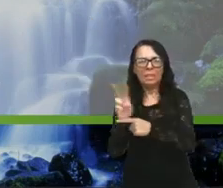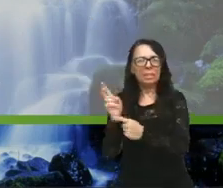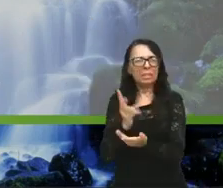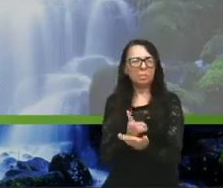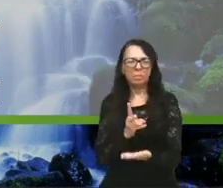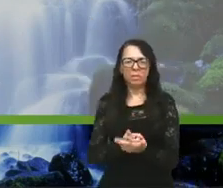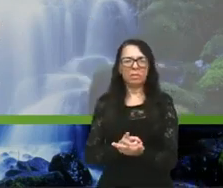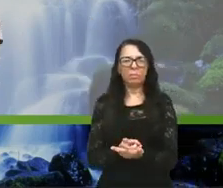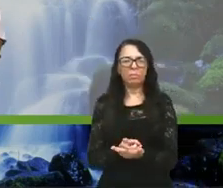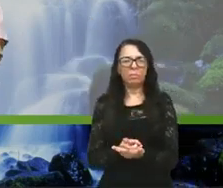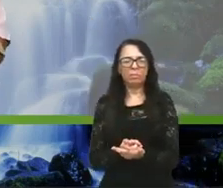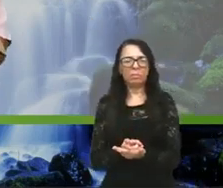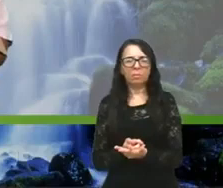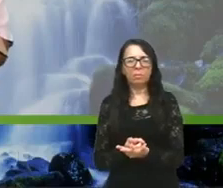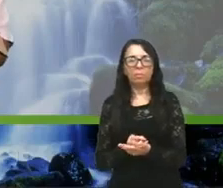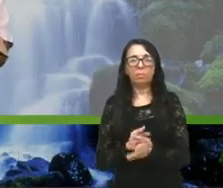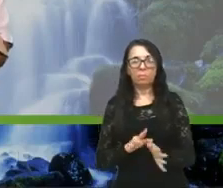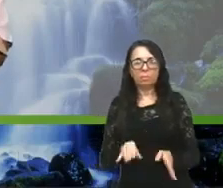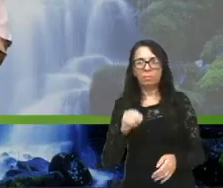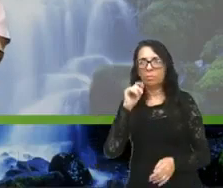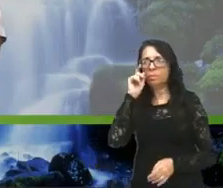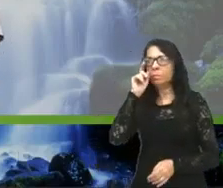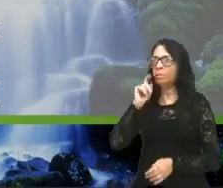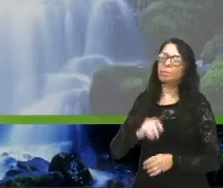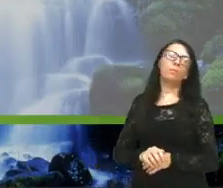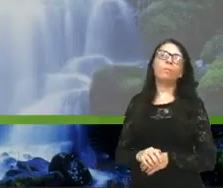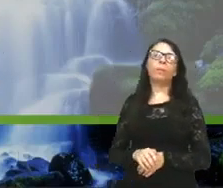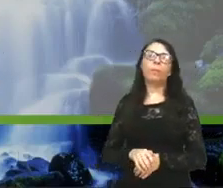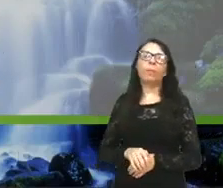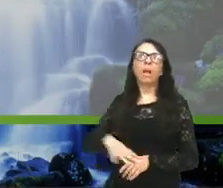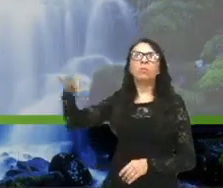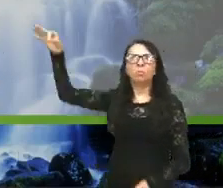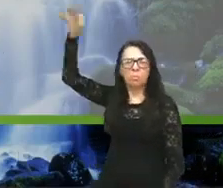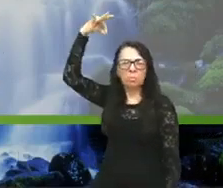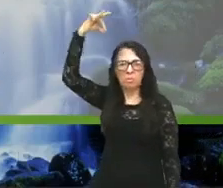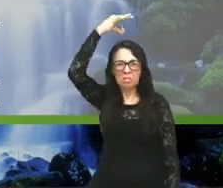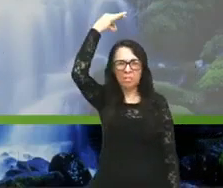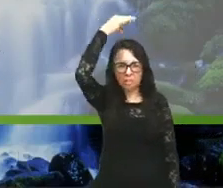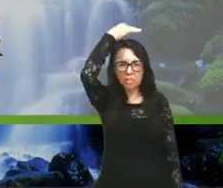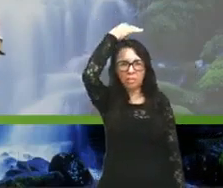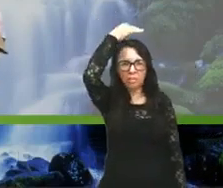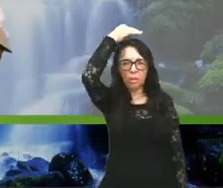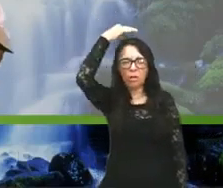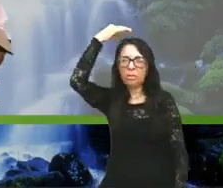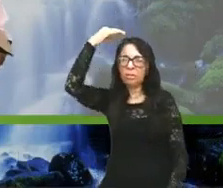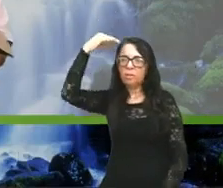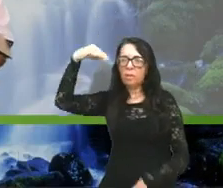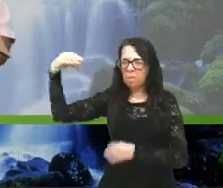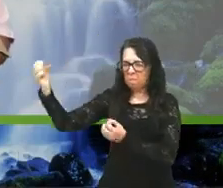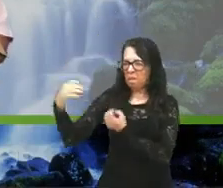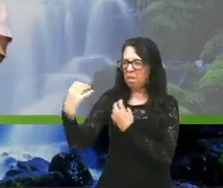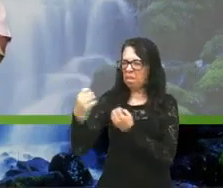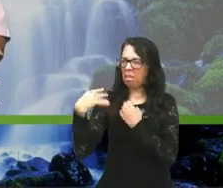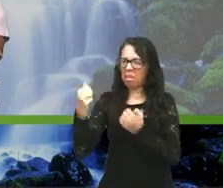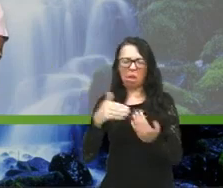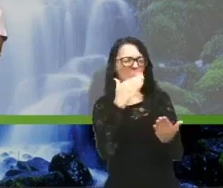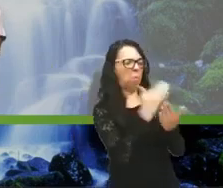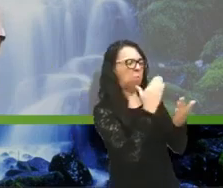regras religiosas para transformar você, ou para ajudar na transformação da sua vida, será inútil.